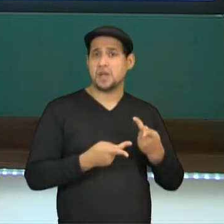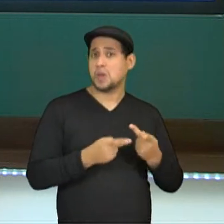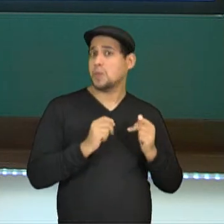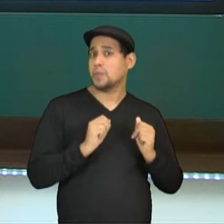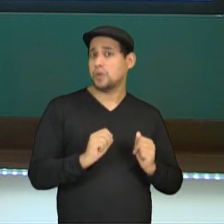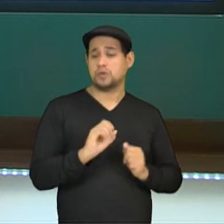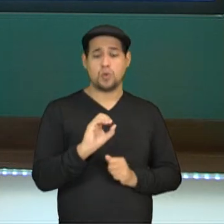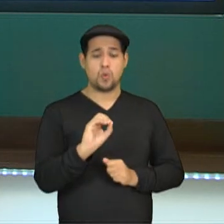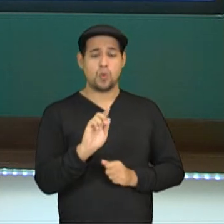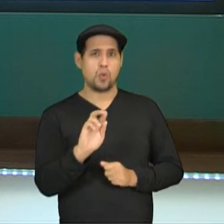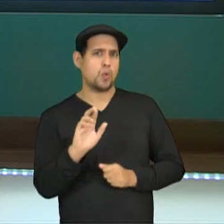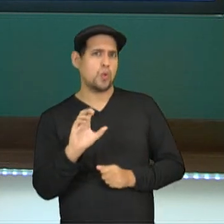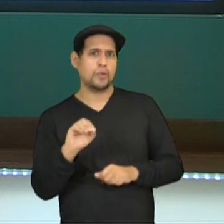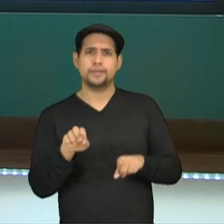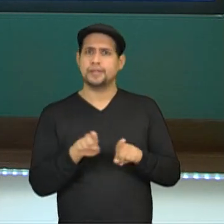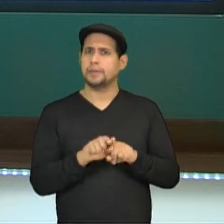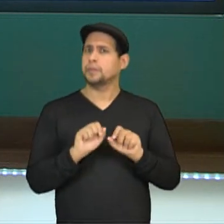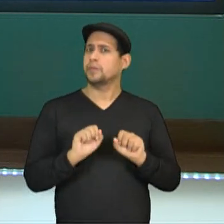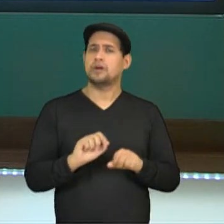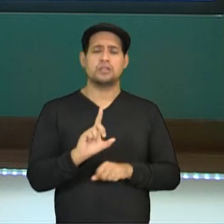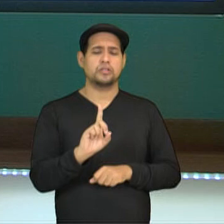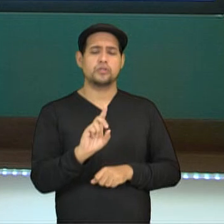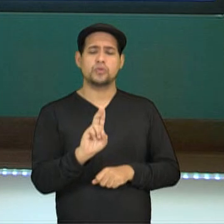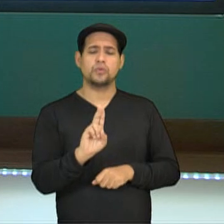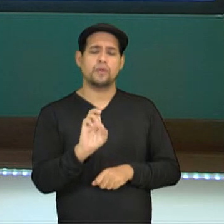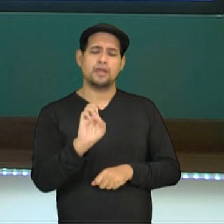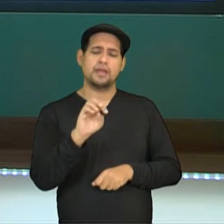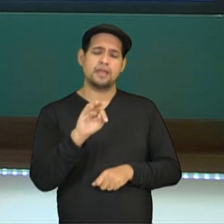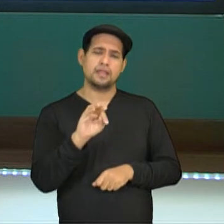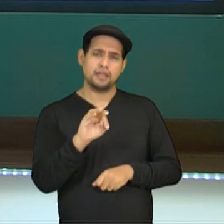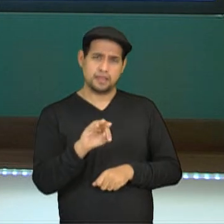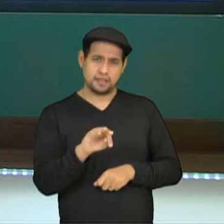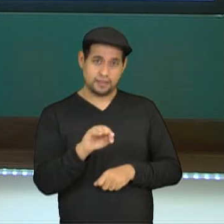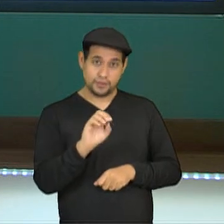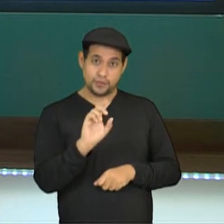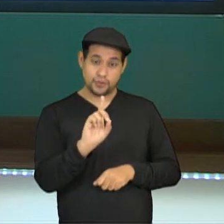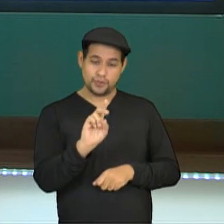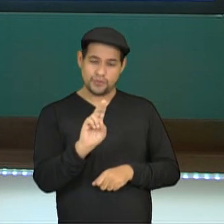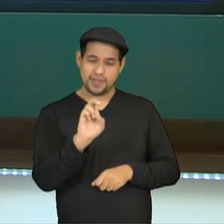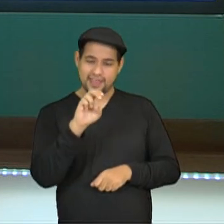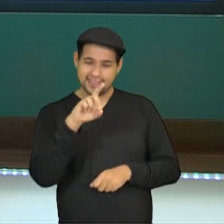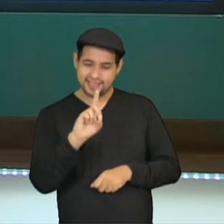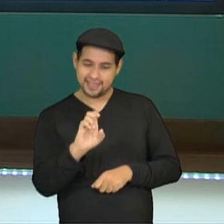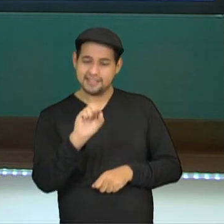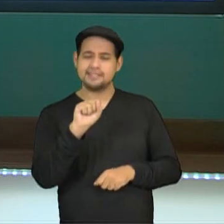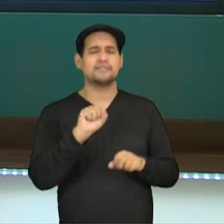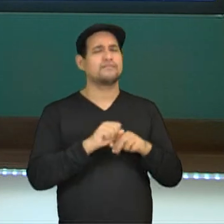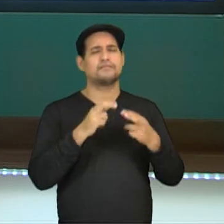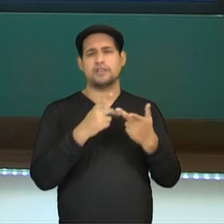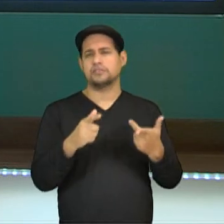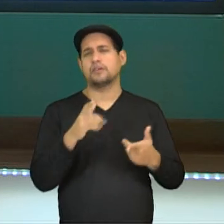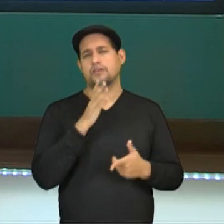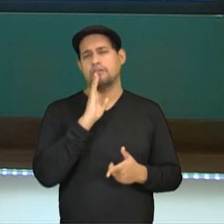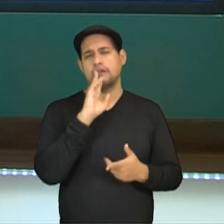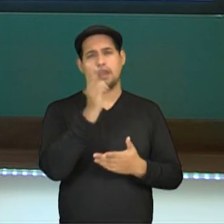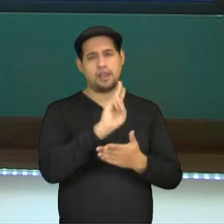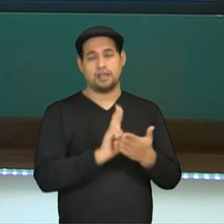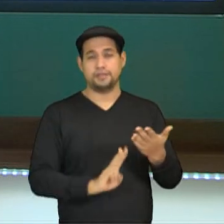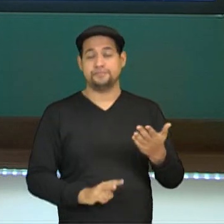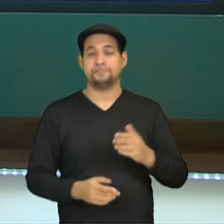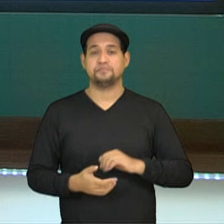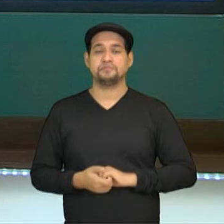ogros, duendes, né? Dentre tantos outros personagens que vocês já estão acostumados e familiarizados a lerem